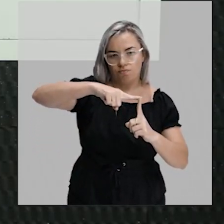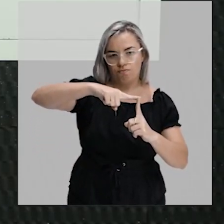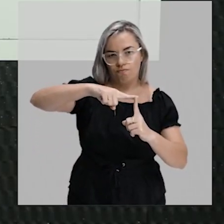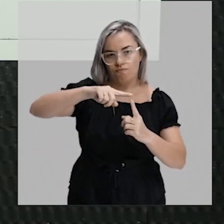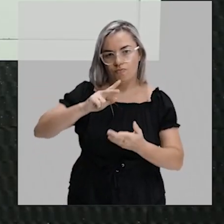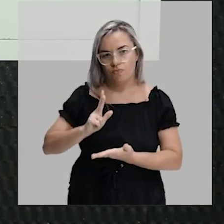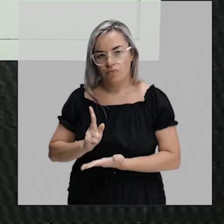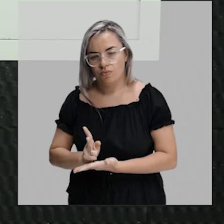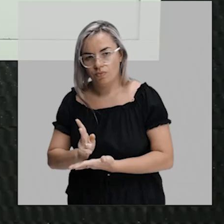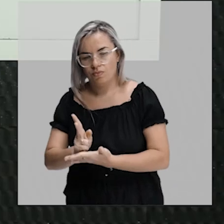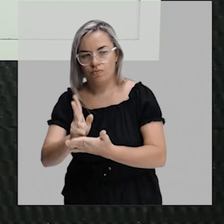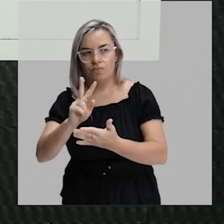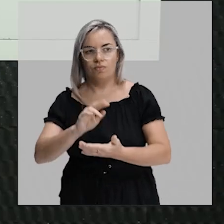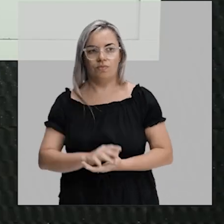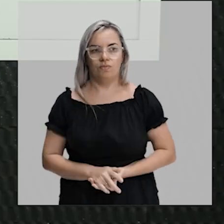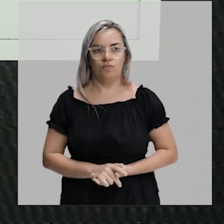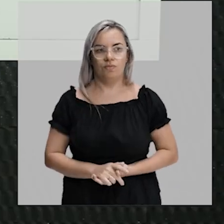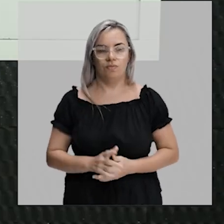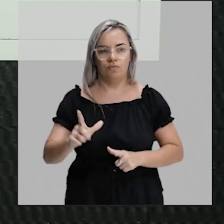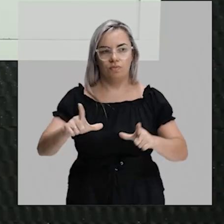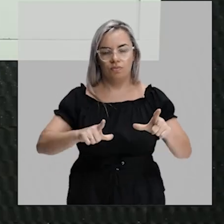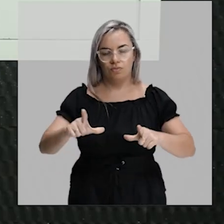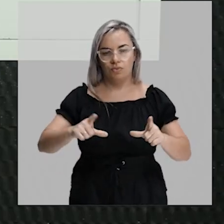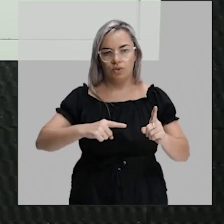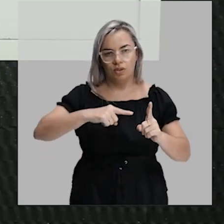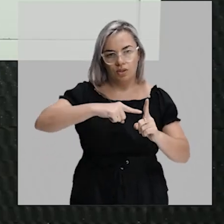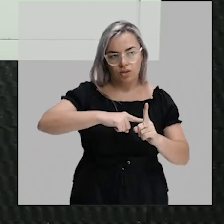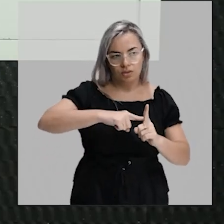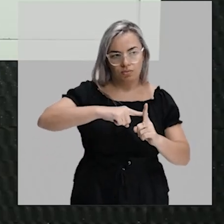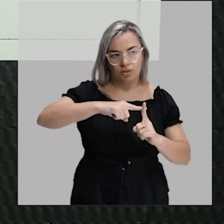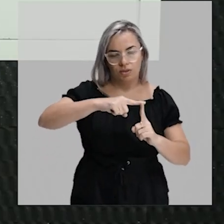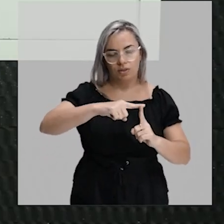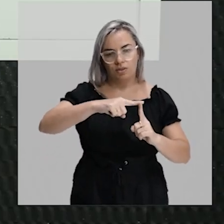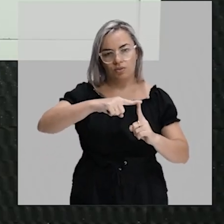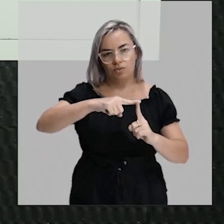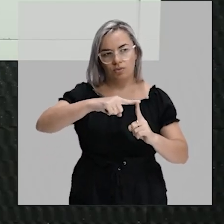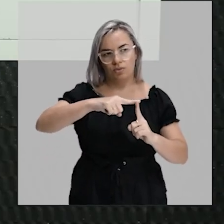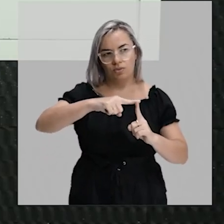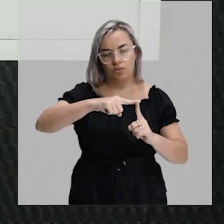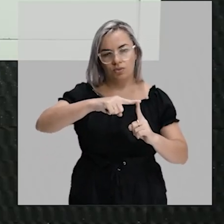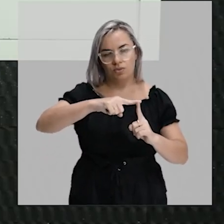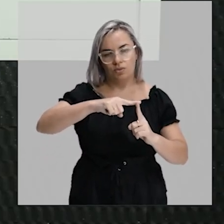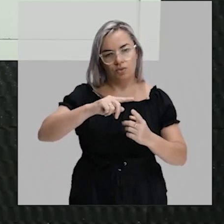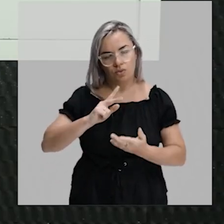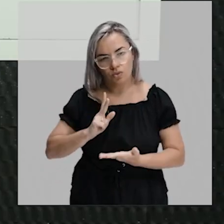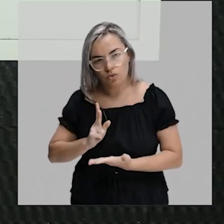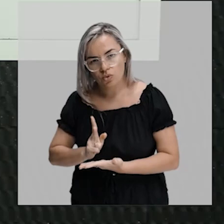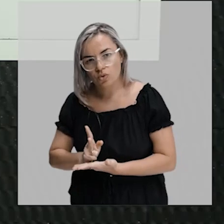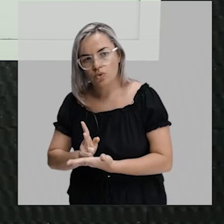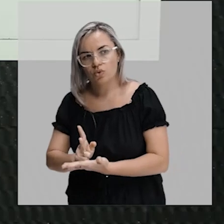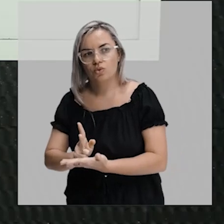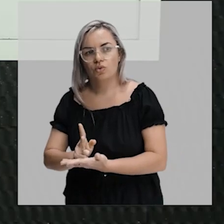Então ele trabalha com temperatura constante,